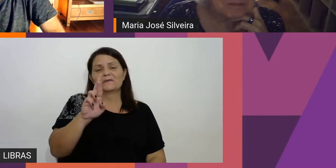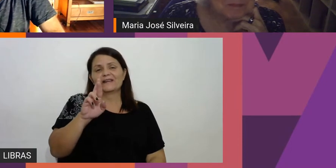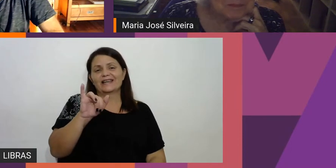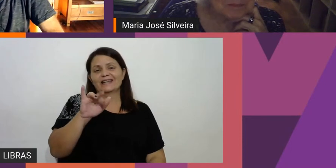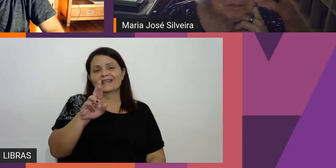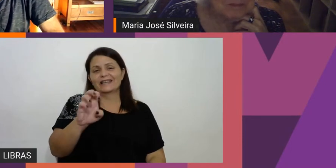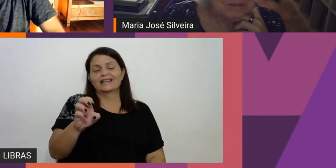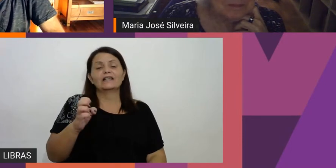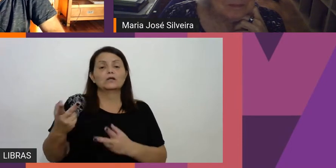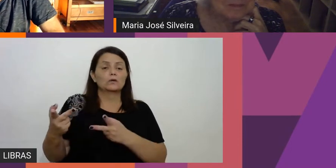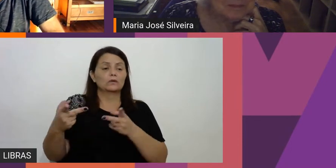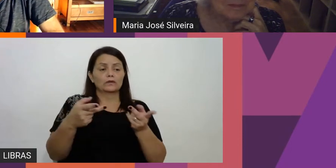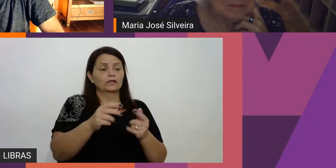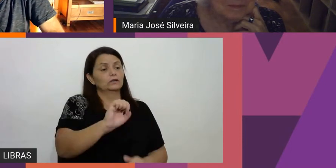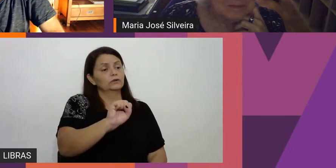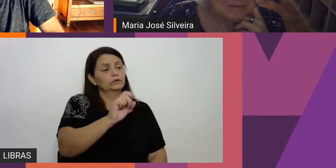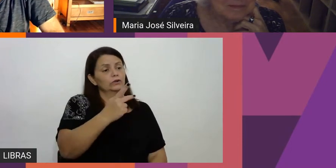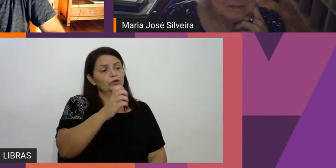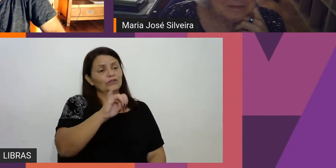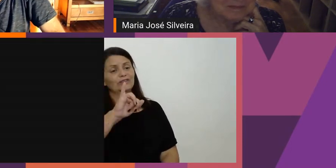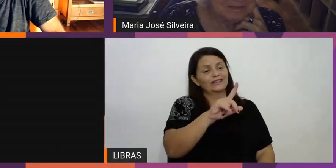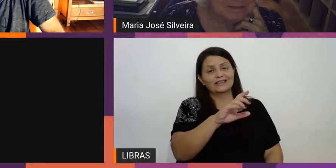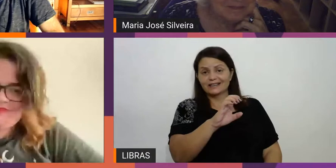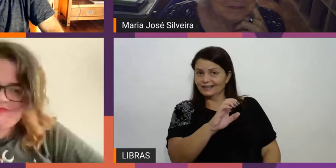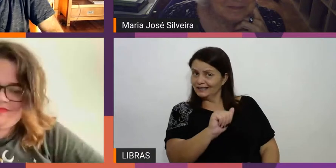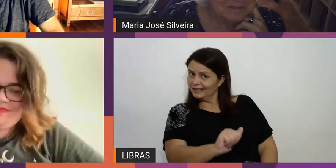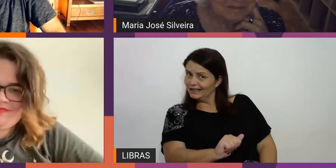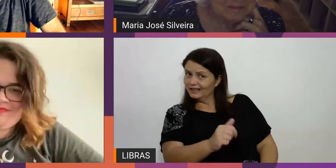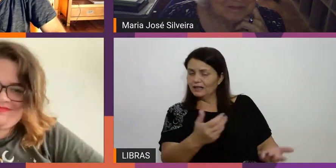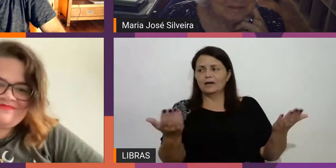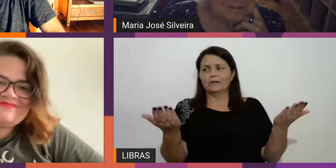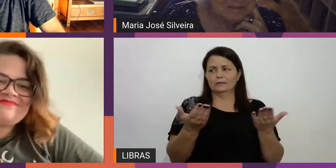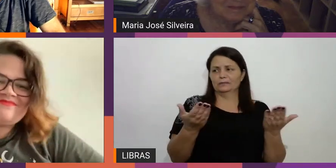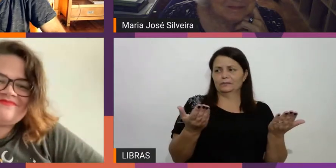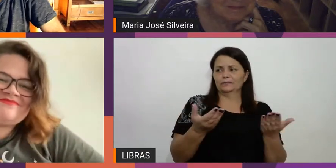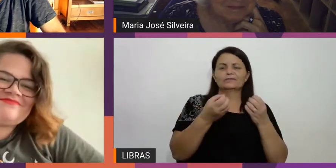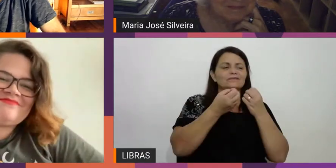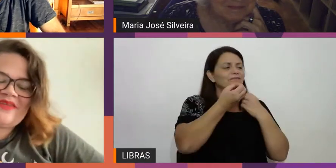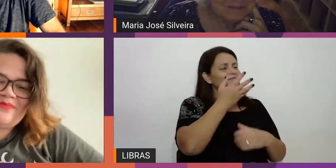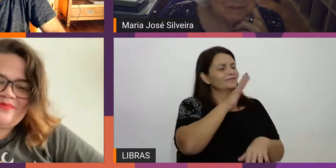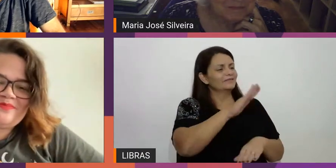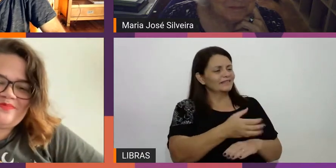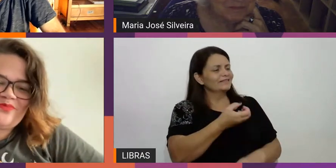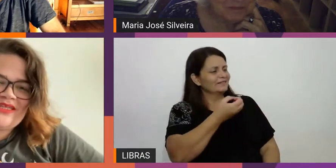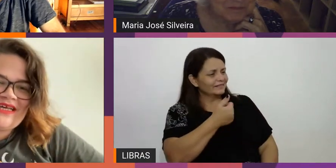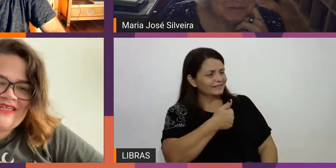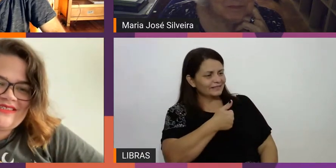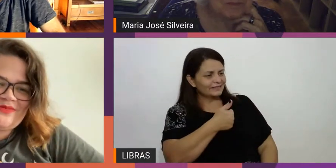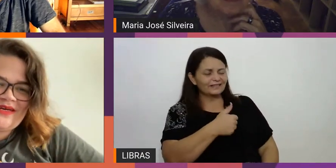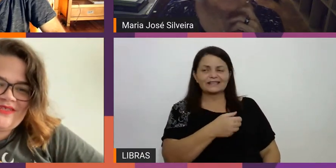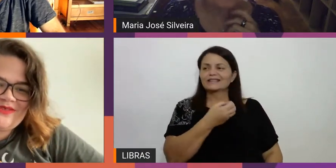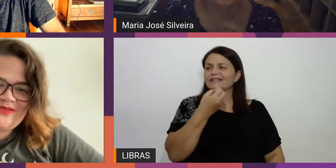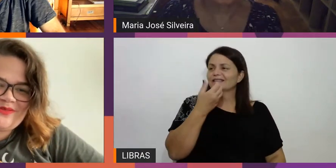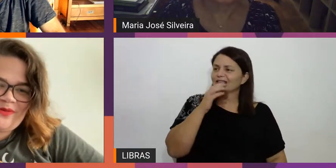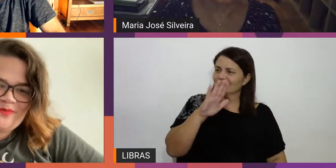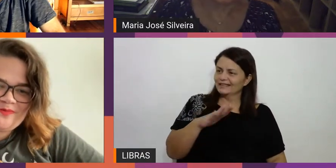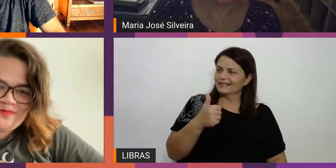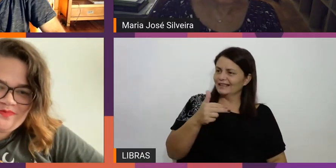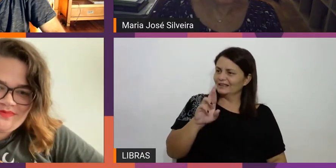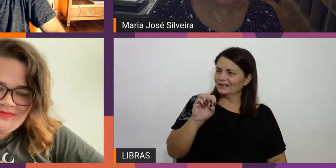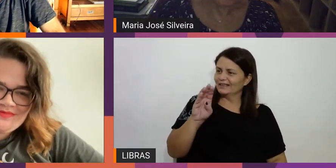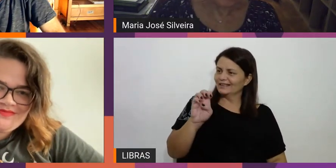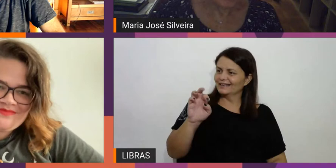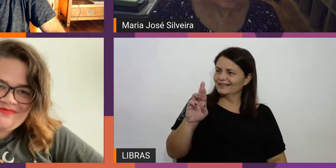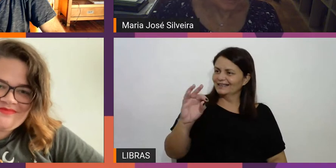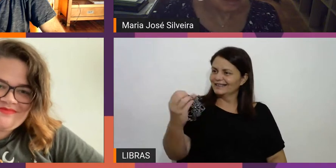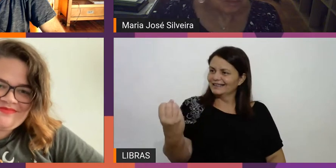agora chamar a Sheyla smanioto Boa tarde prima tudo bem Boa tarde Roberta tudo